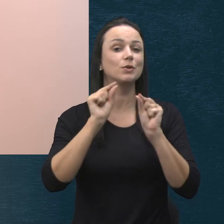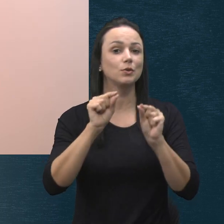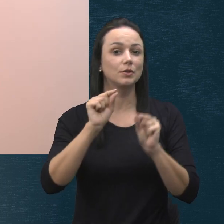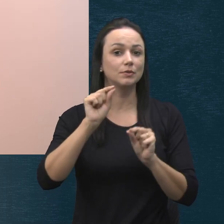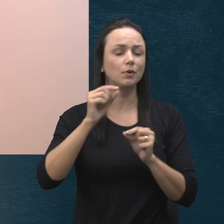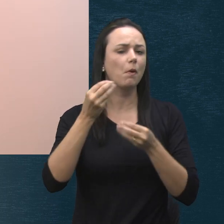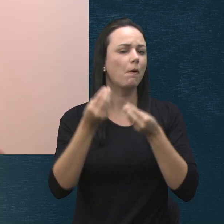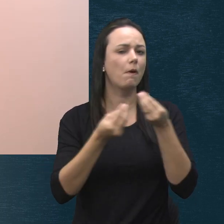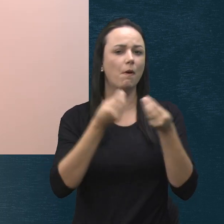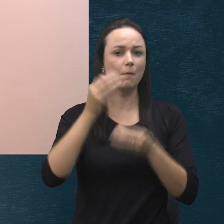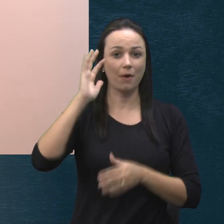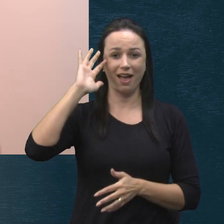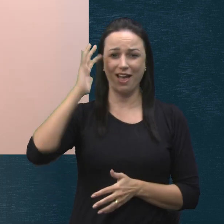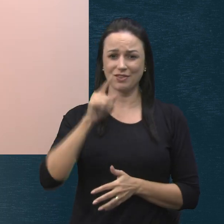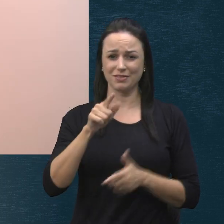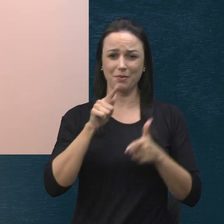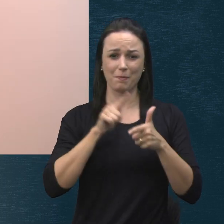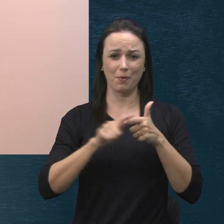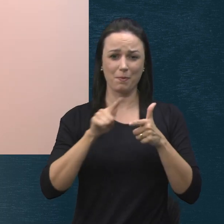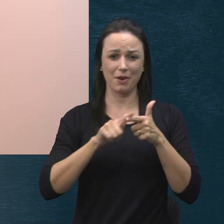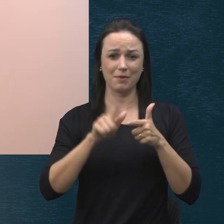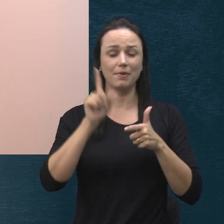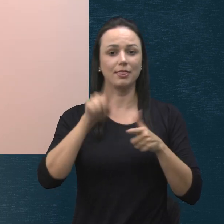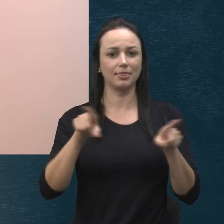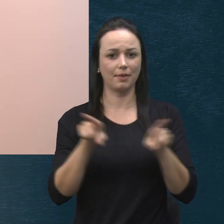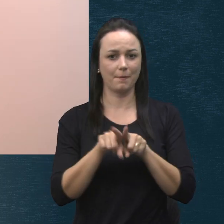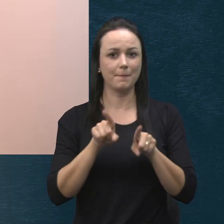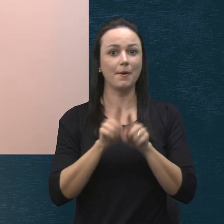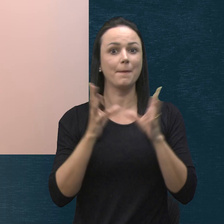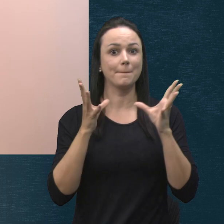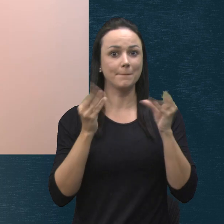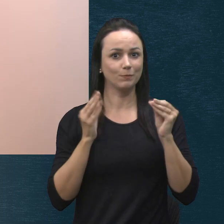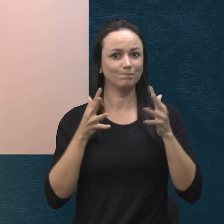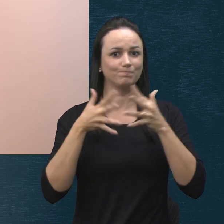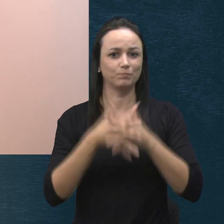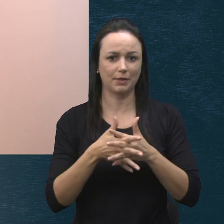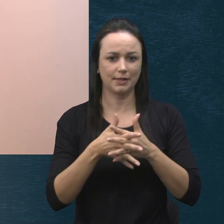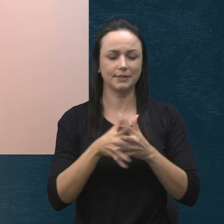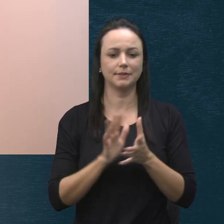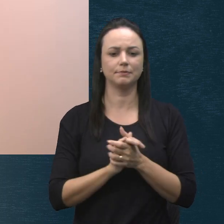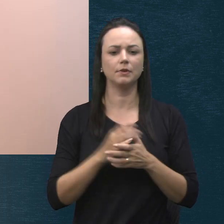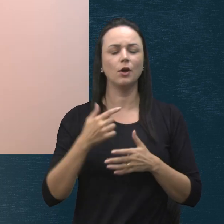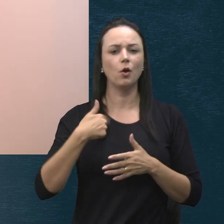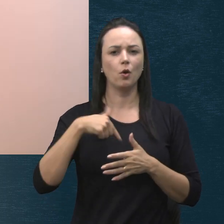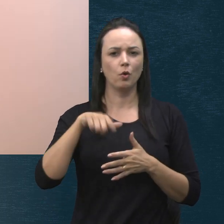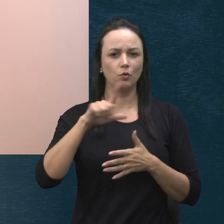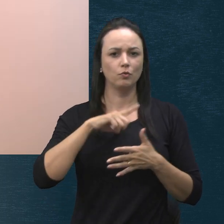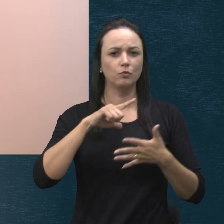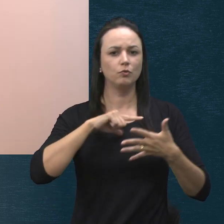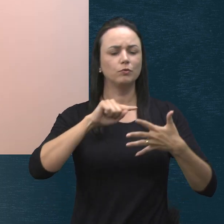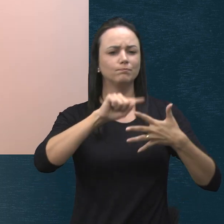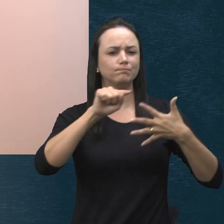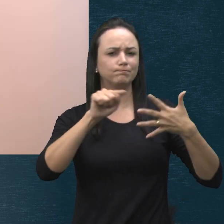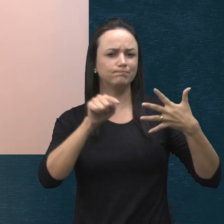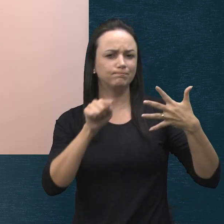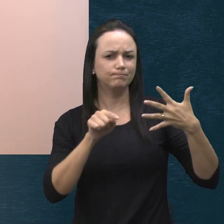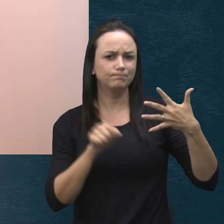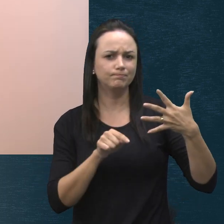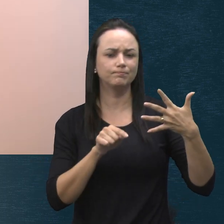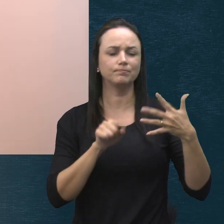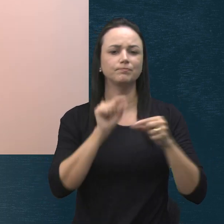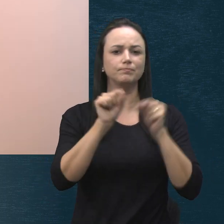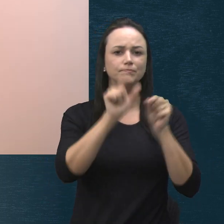para resolver este problema também é complexa. Eu vou levantar algumas hipóteses aqui para quem